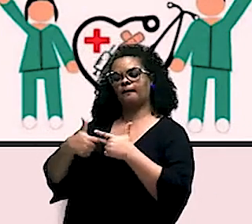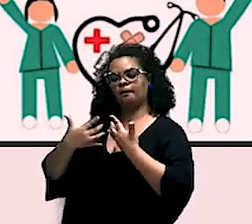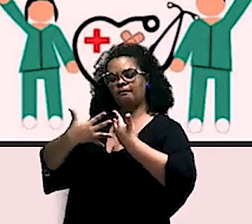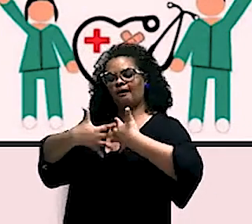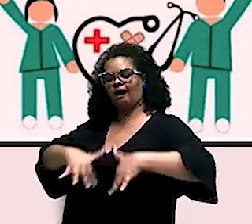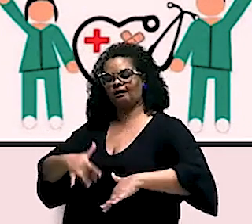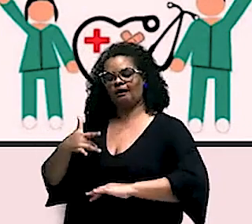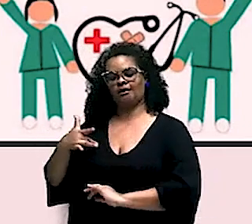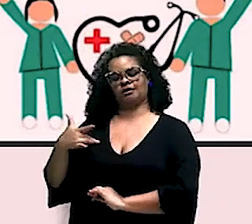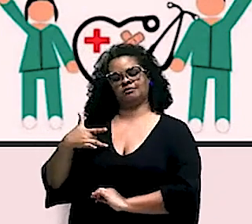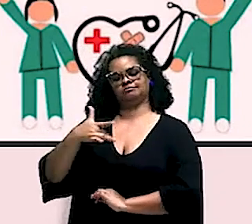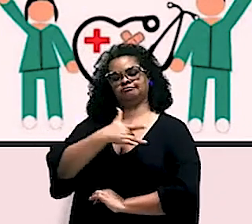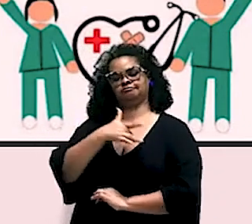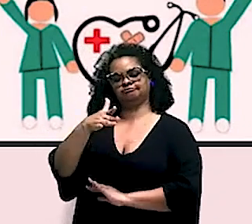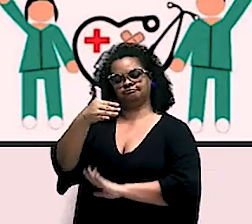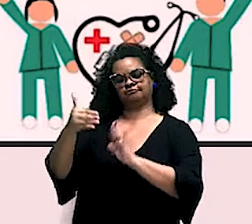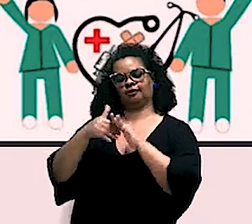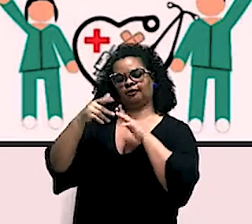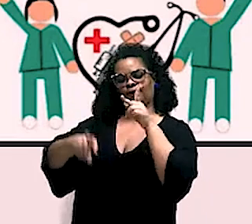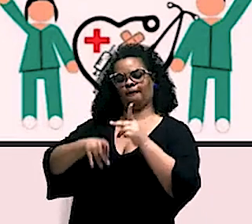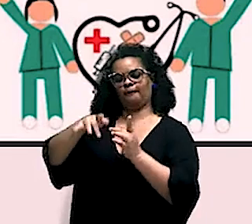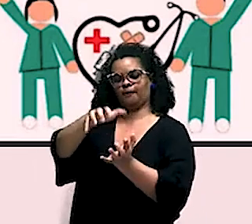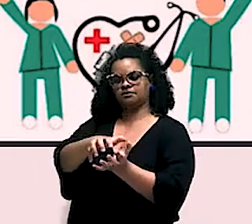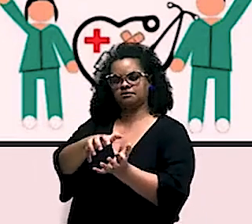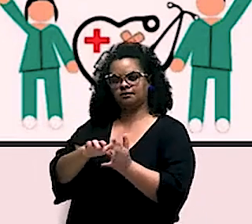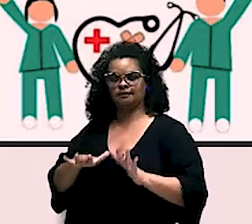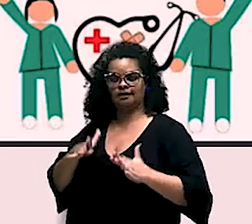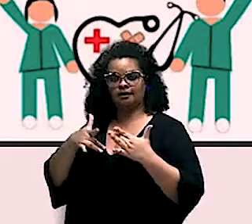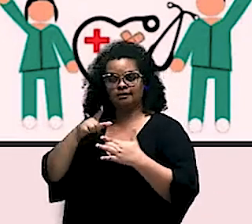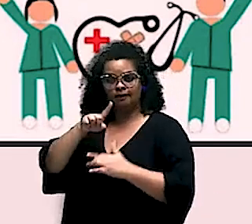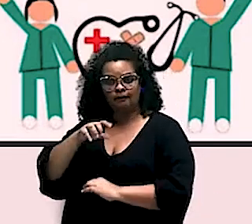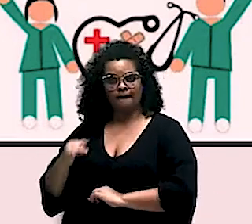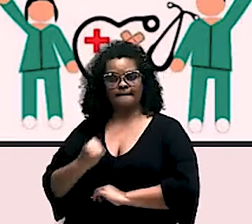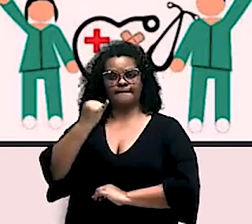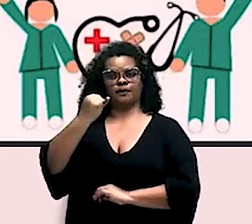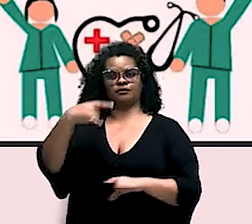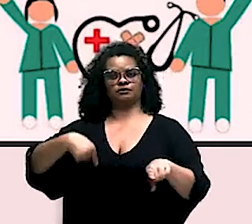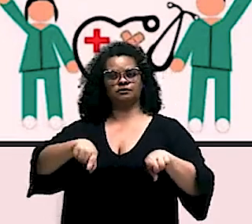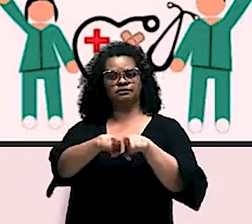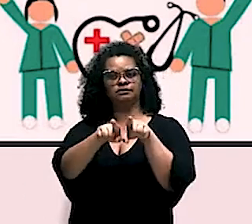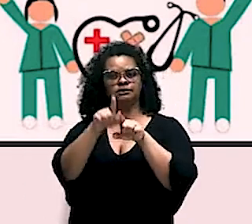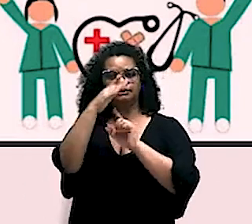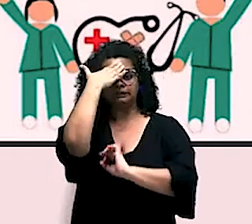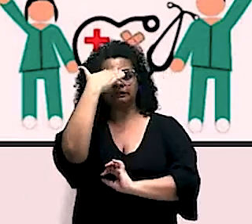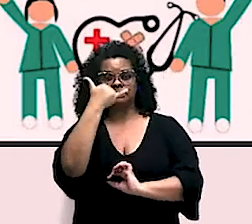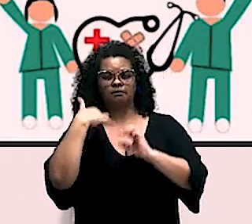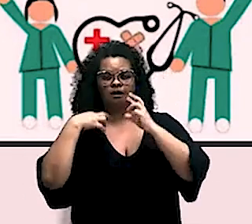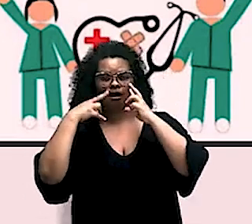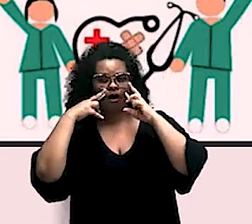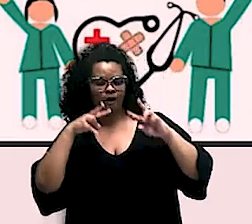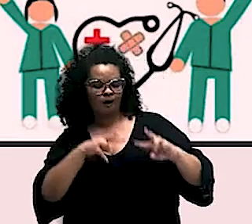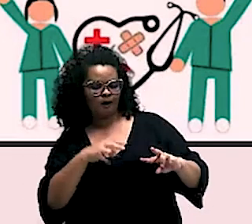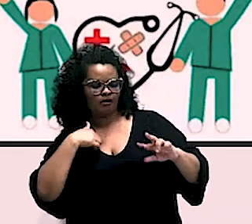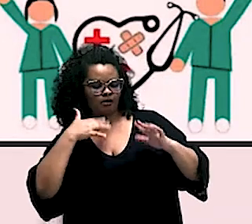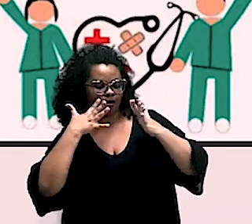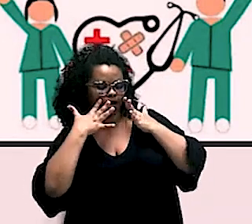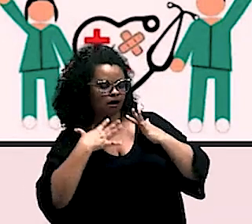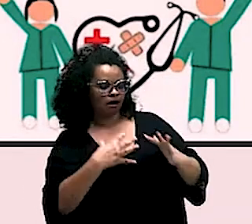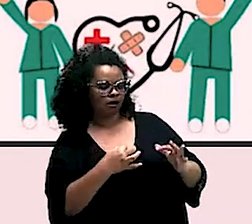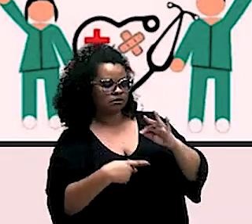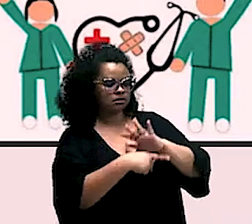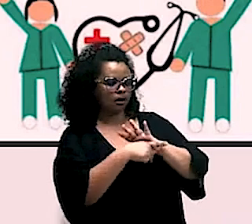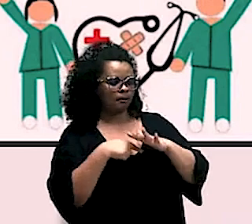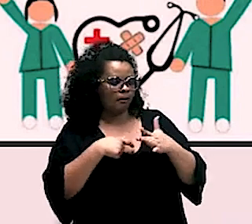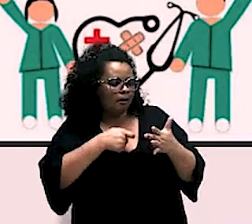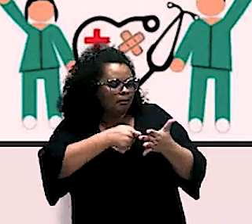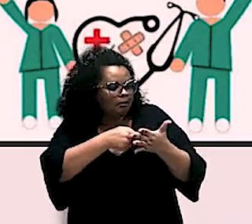comuns de saúde da população, né? Então, daí a importância, né, de ter um olhar mais crítico